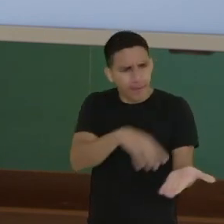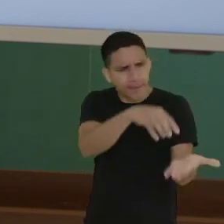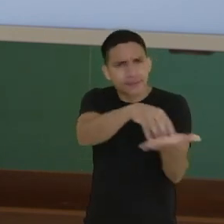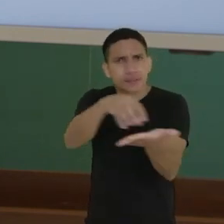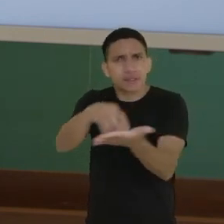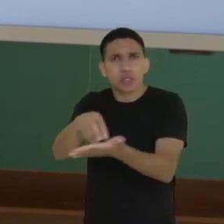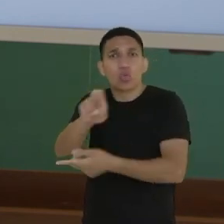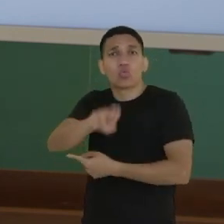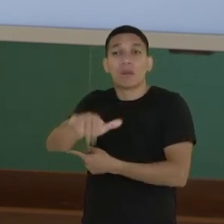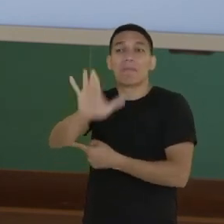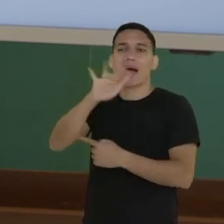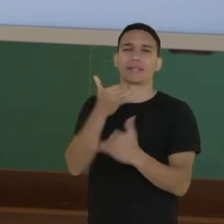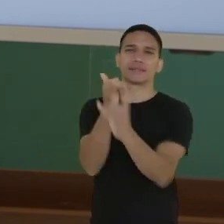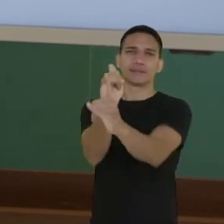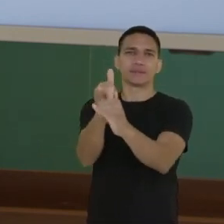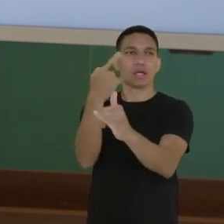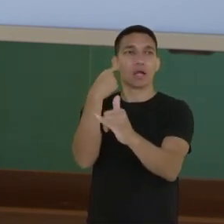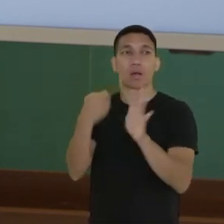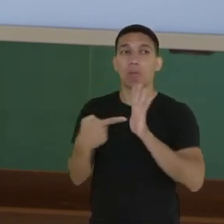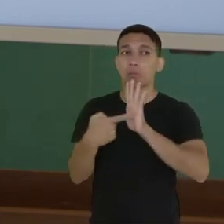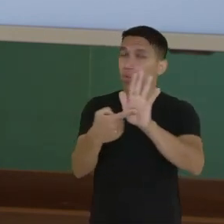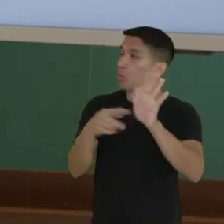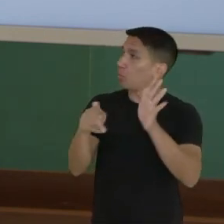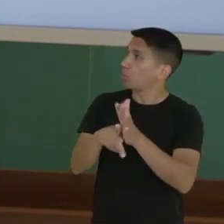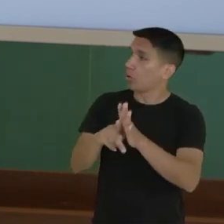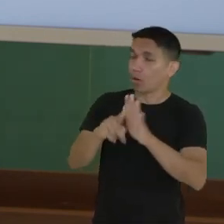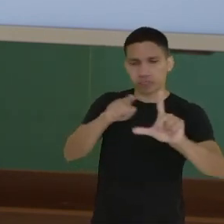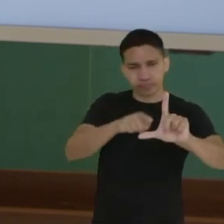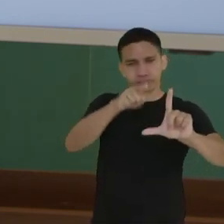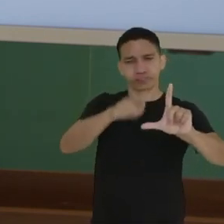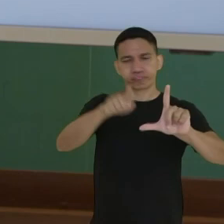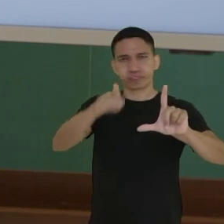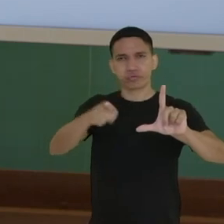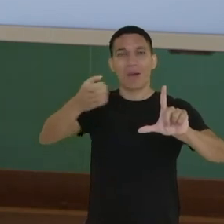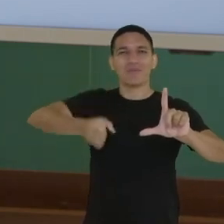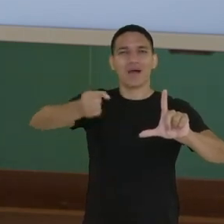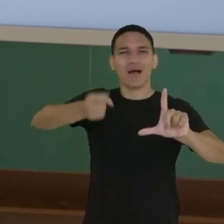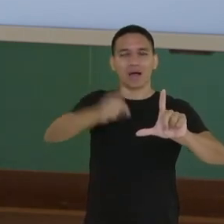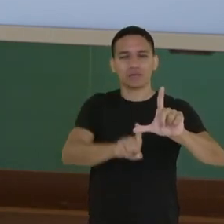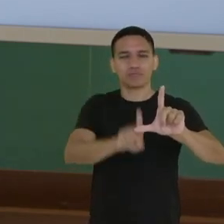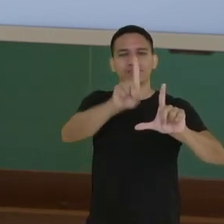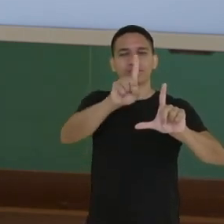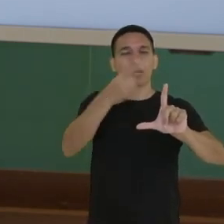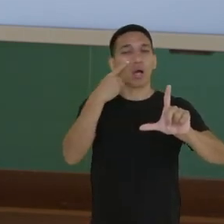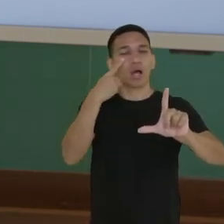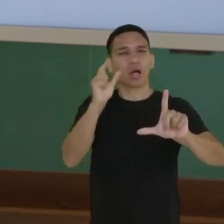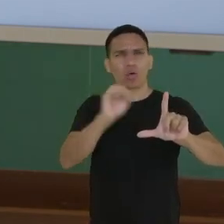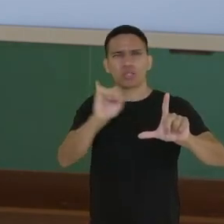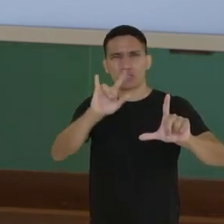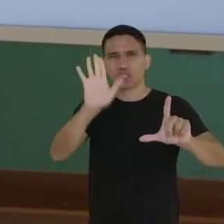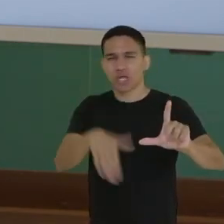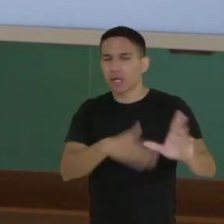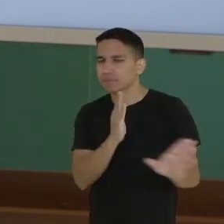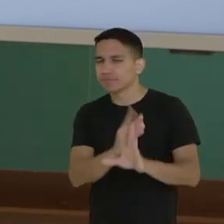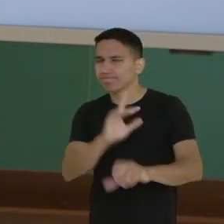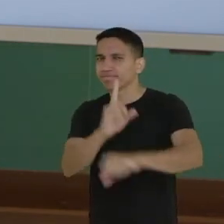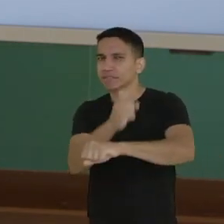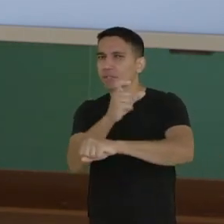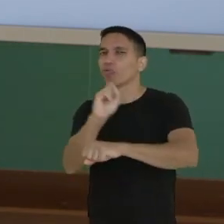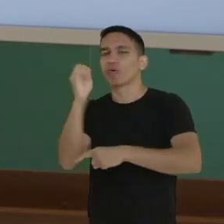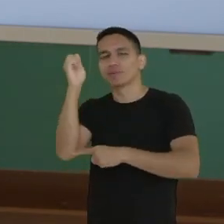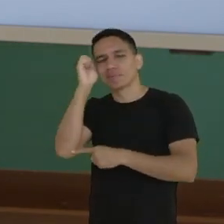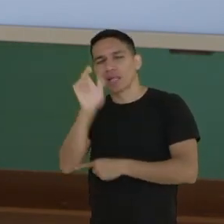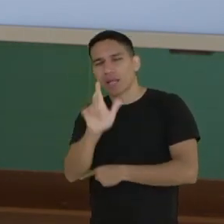consome mais energia, que é representado pela parte branca, né? Se você já pegou o macete, percebeu que